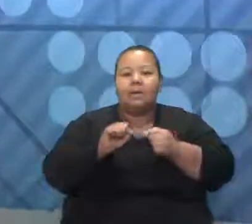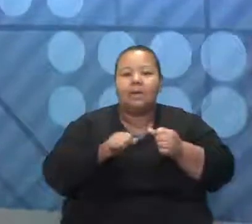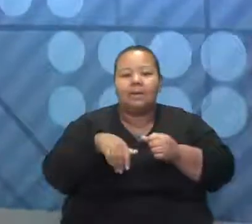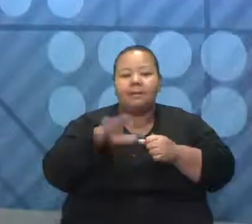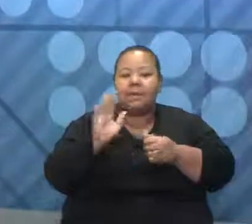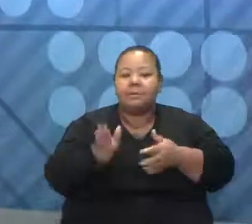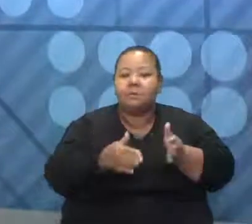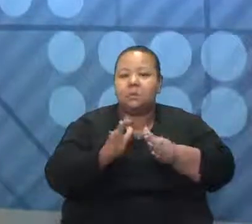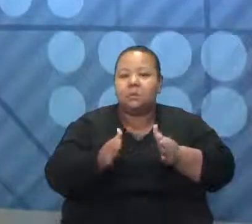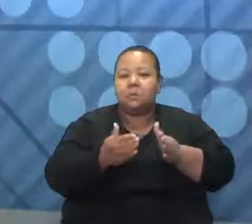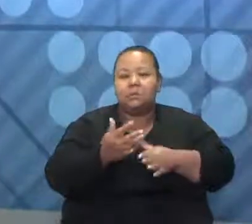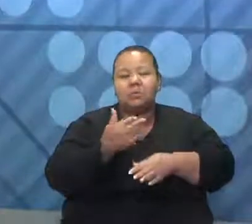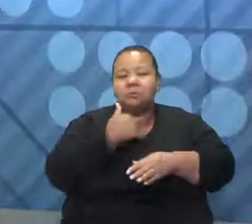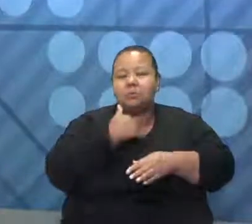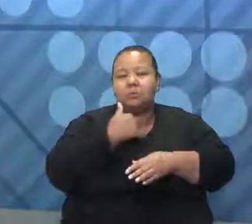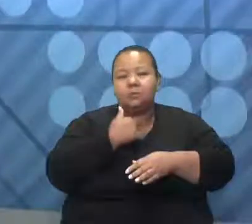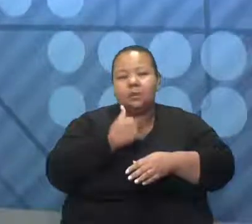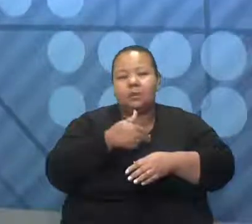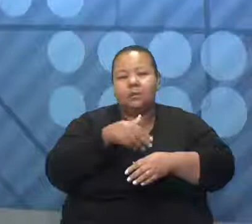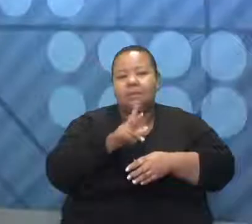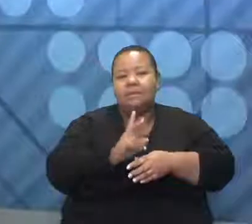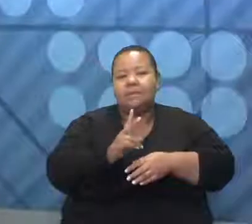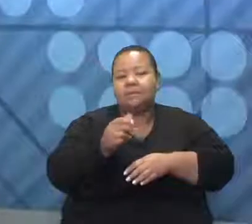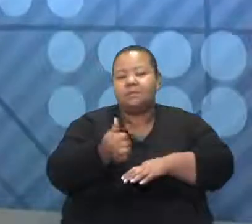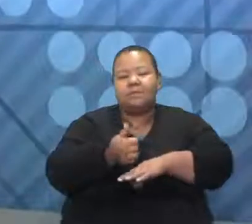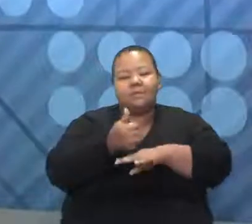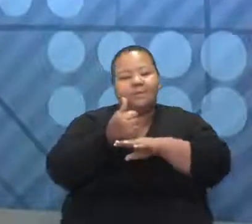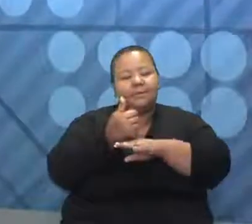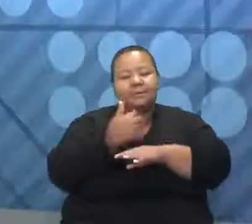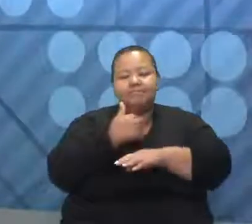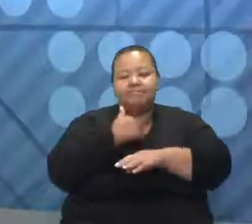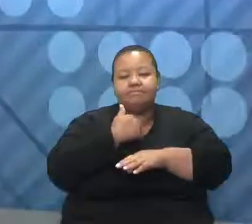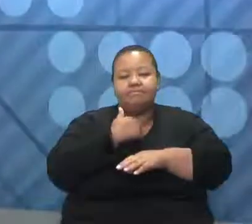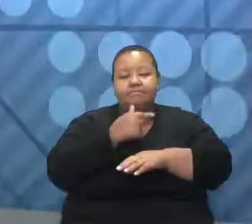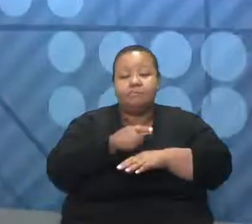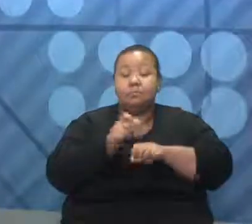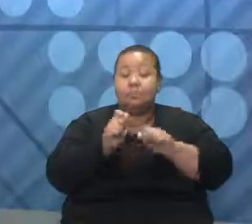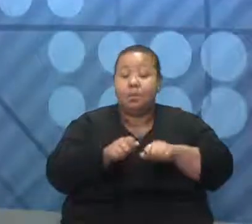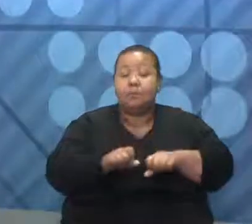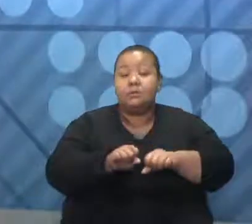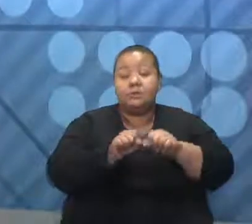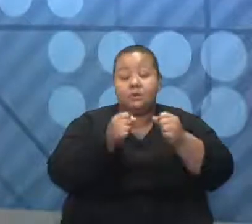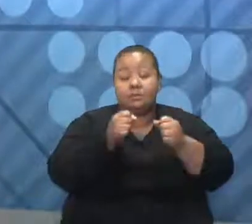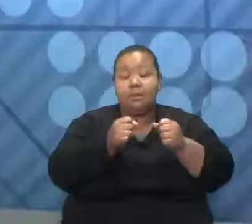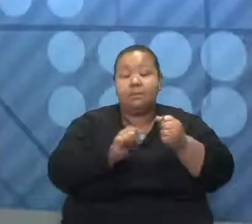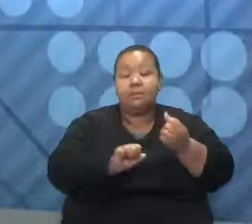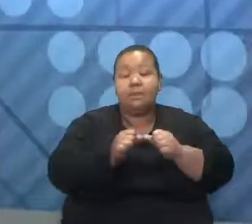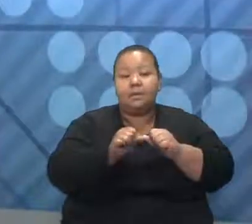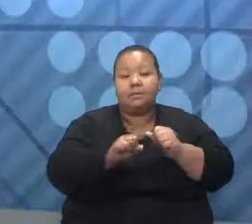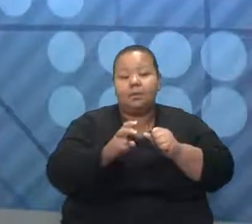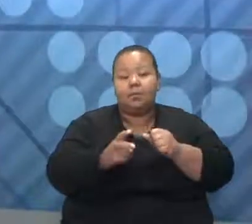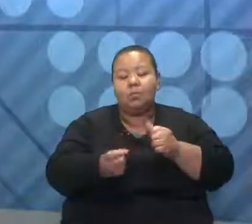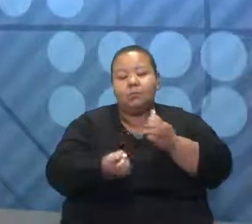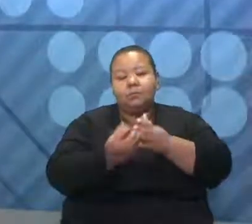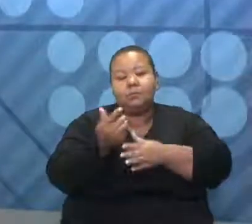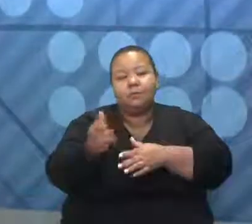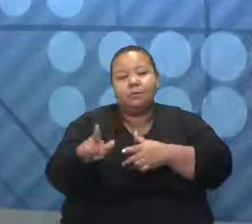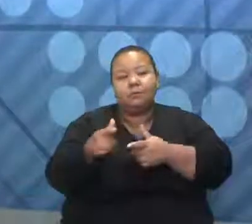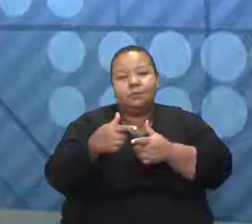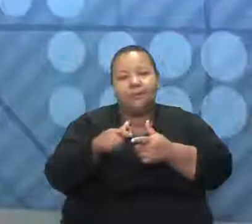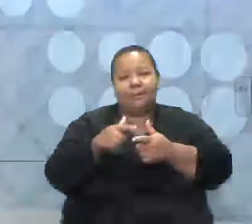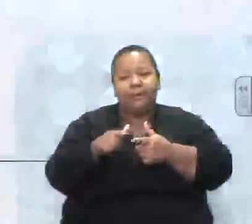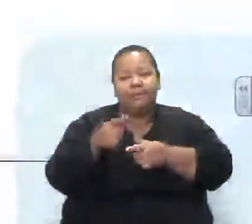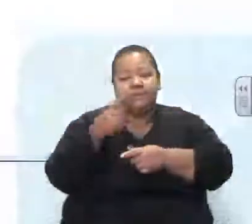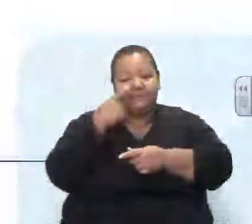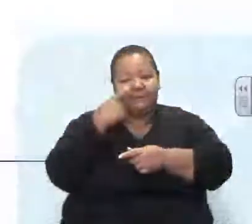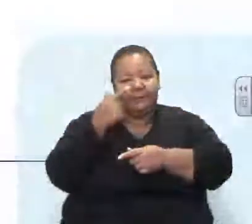produzir mais rápido e aí apresentar a mesma qualidade. Tanto que pode quebrar a máquina, quanto pode gerar outros problemas. Vamos ver um pouquinho